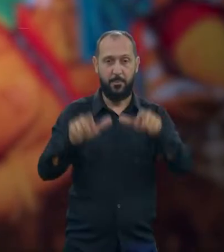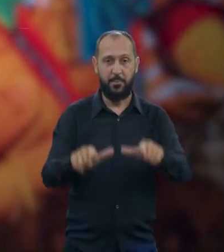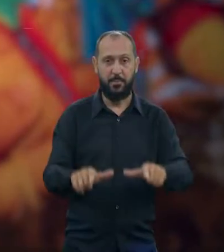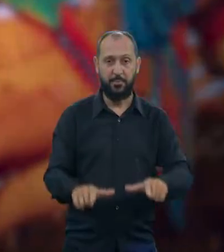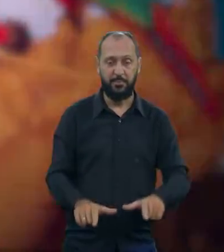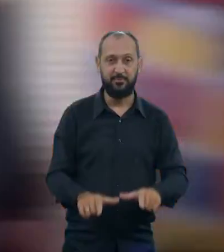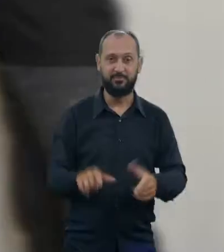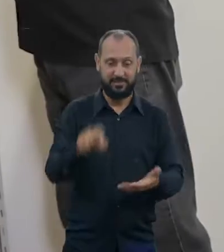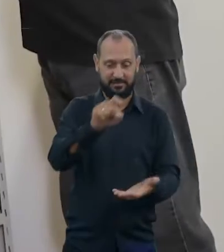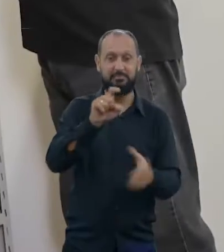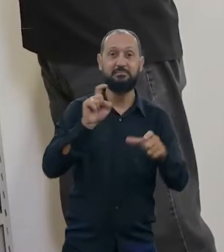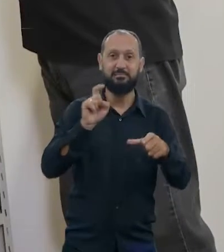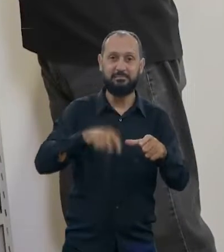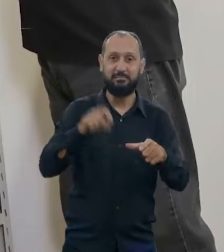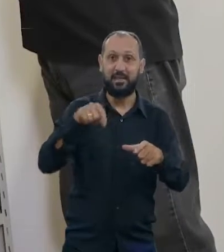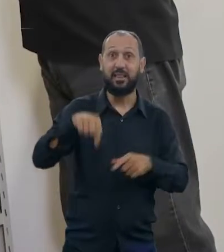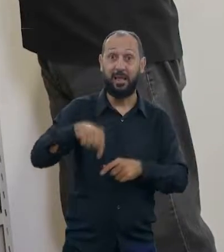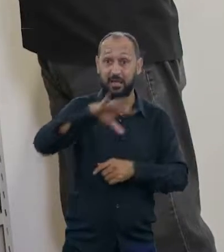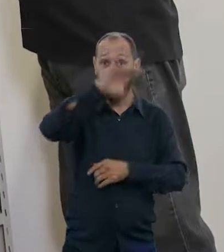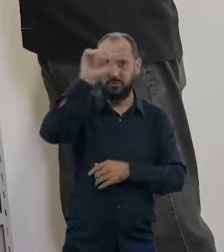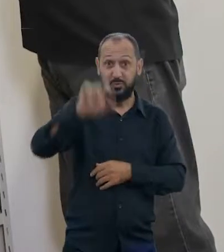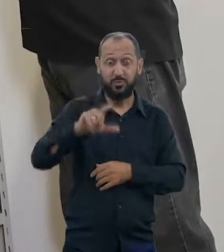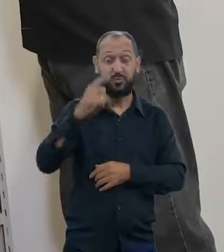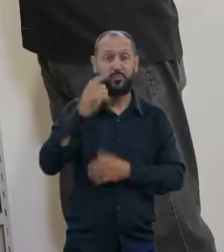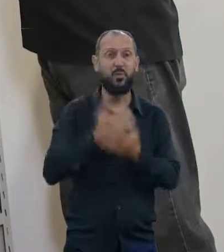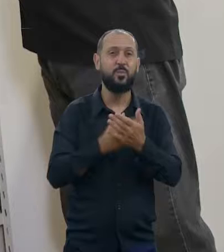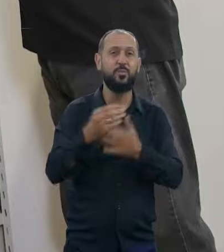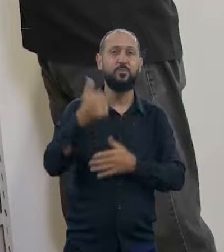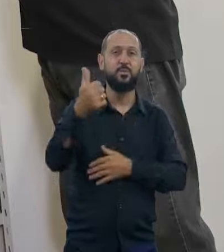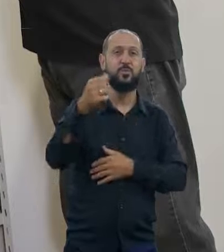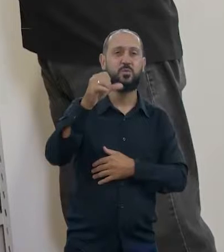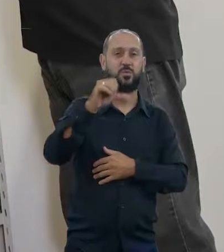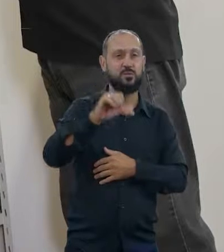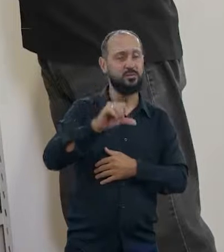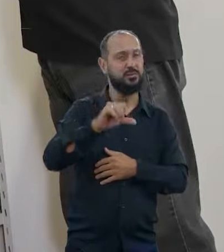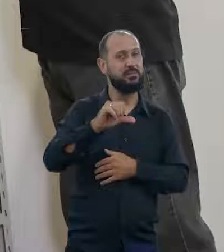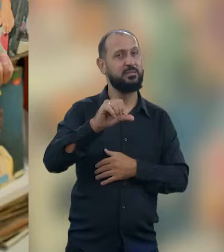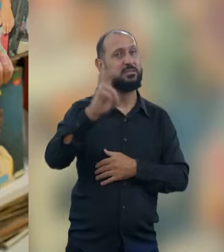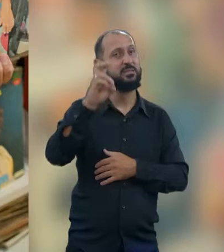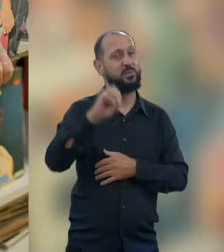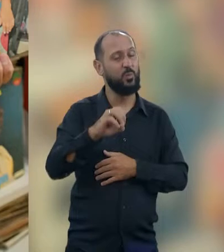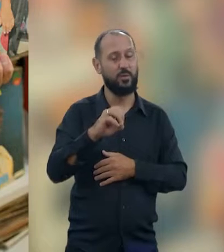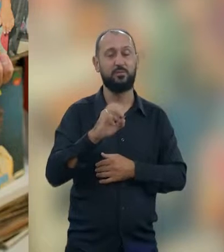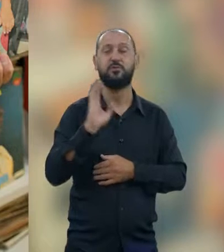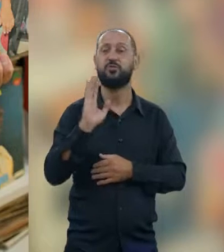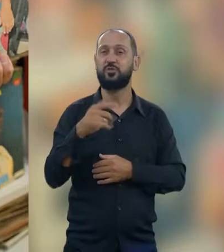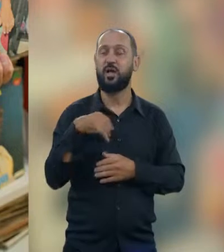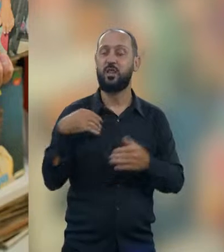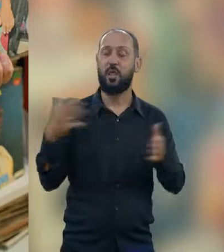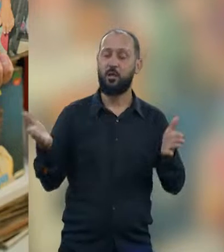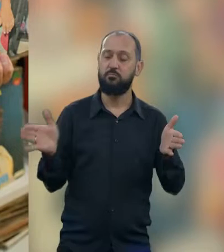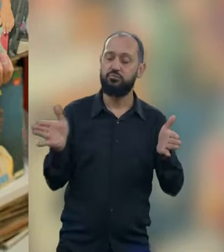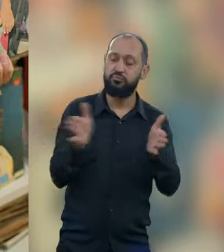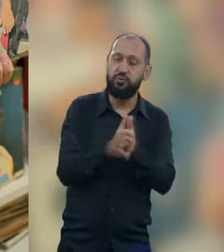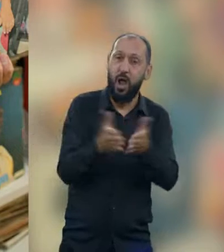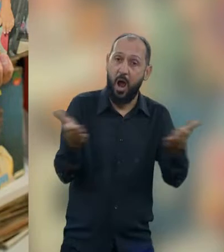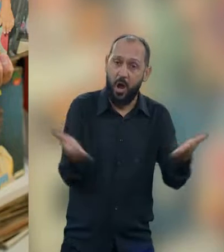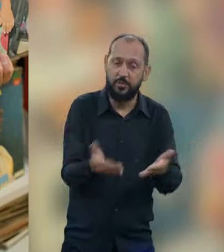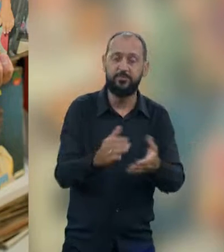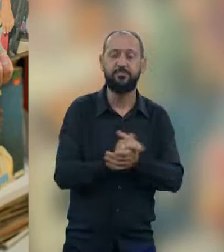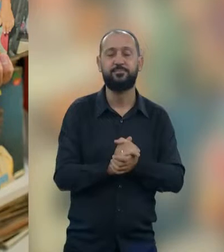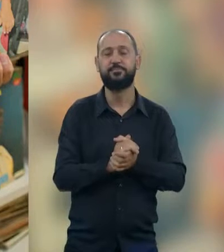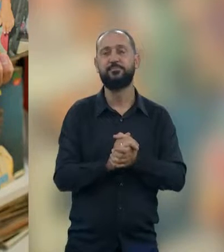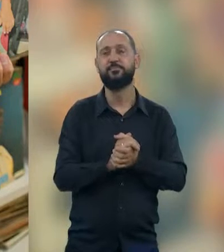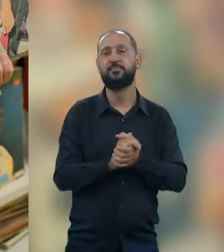600 discos de vinil dos músicos sul-mato-grossenses, desde a década de 1950 até a